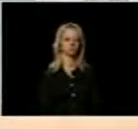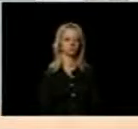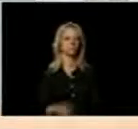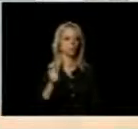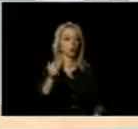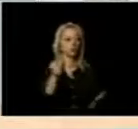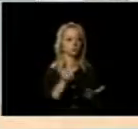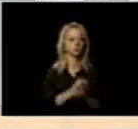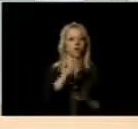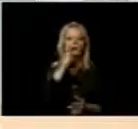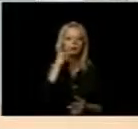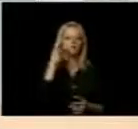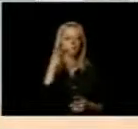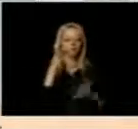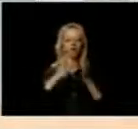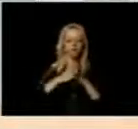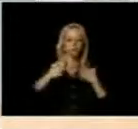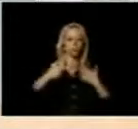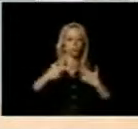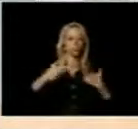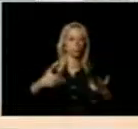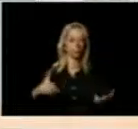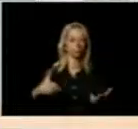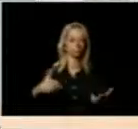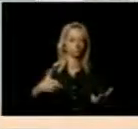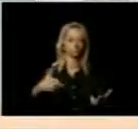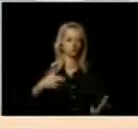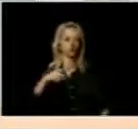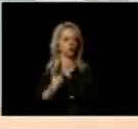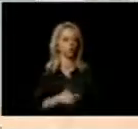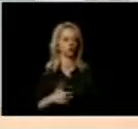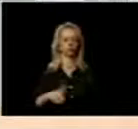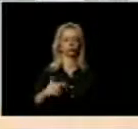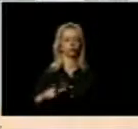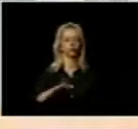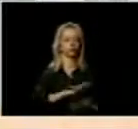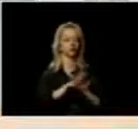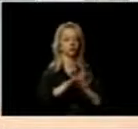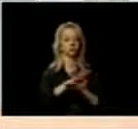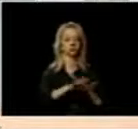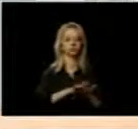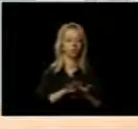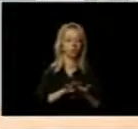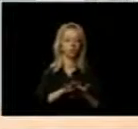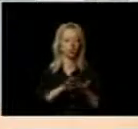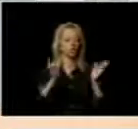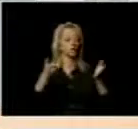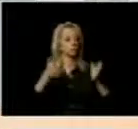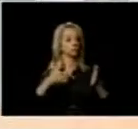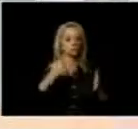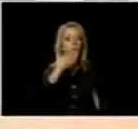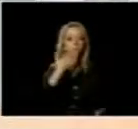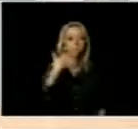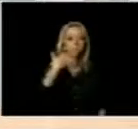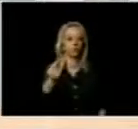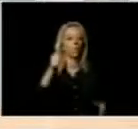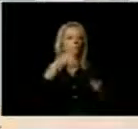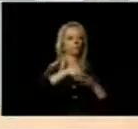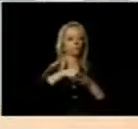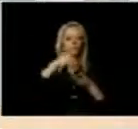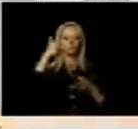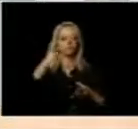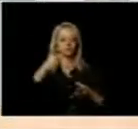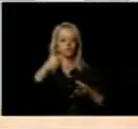equiparavam às receitas e, portanto, pedia voto favorável. E pronto. A casa herdeira ainda dos